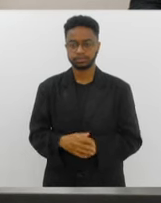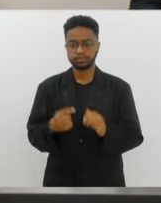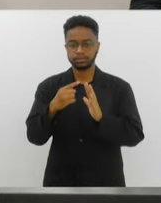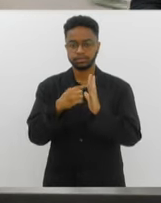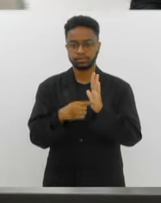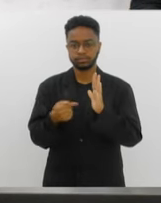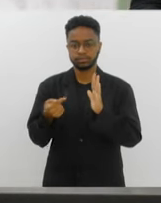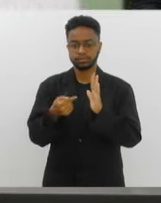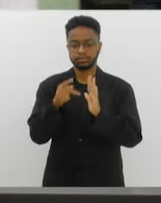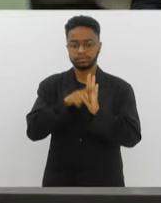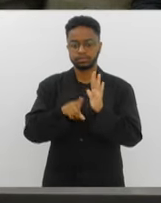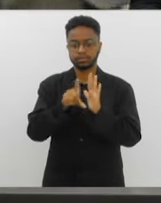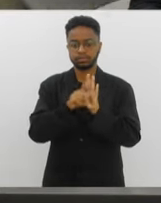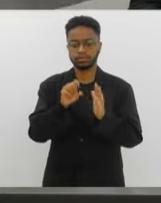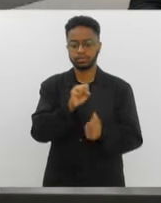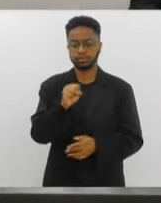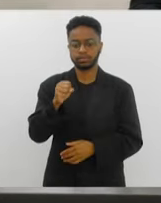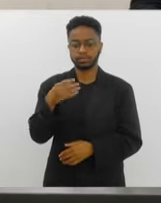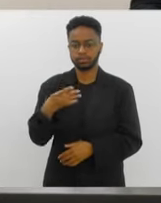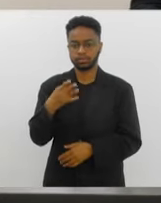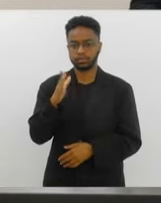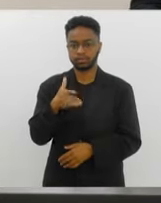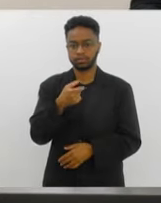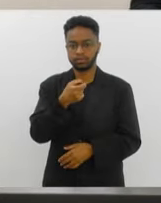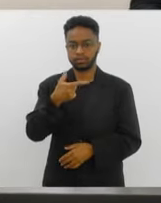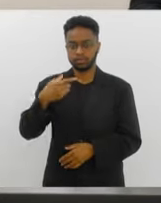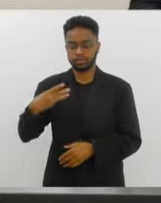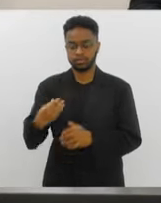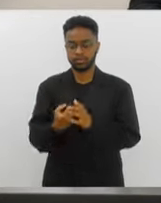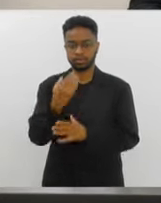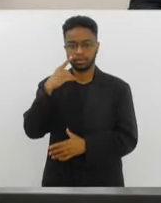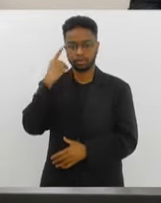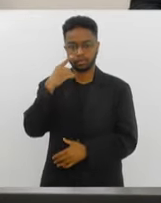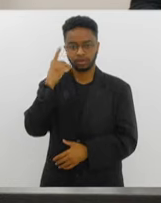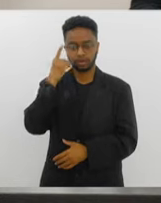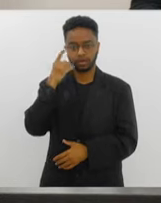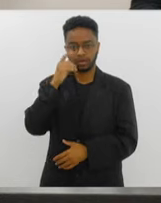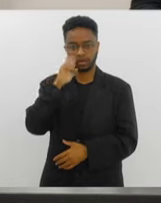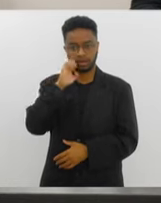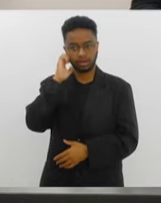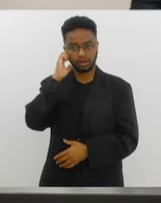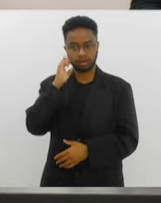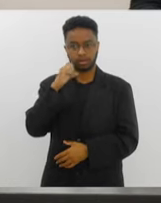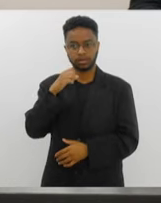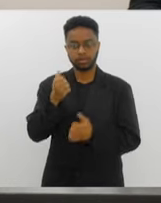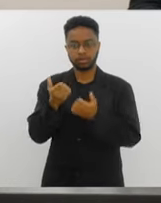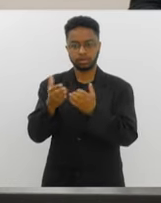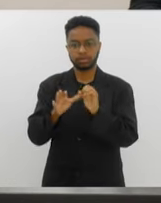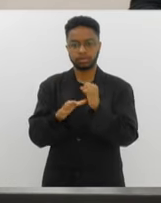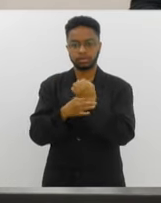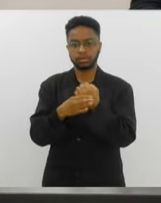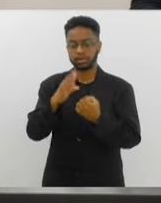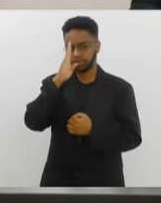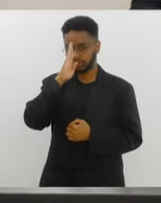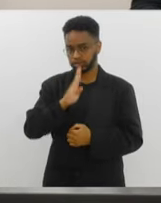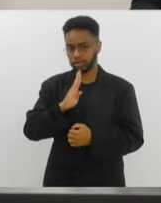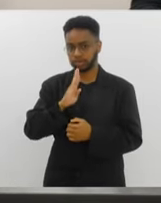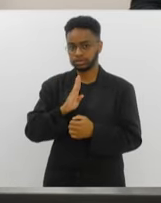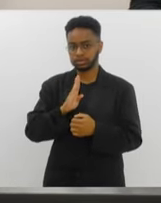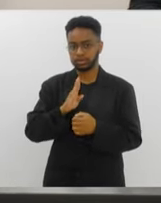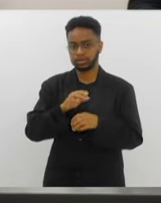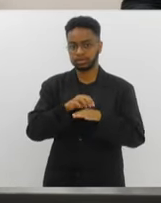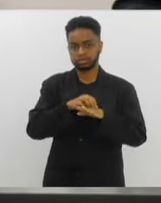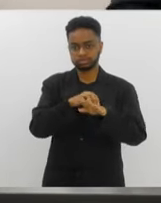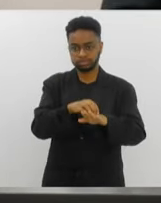Item 7, projeto de lei 884 de 23, de autoria da deputada Érica Takimoto, que assegura a gratuidade de transporte intermunicipal de passageiros